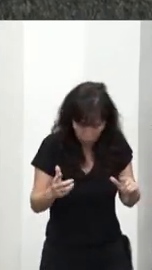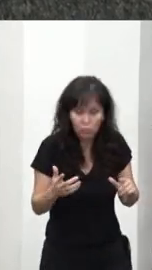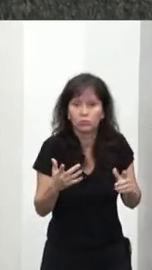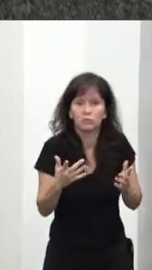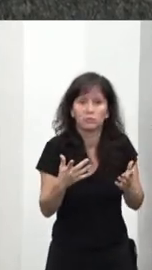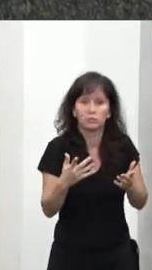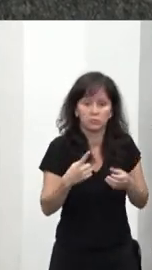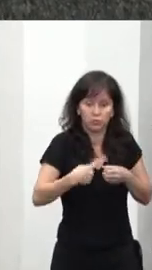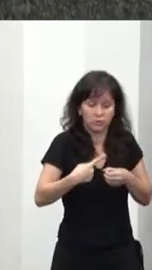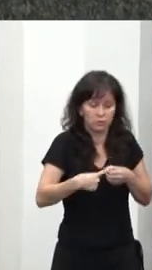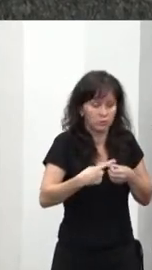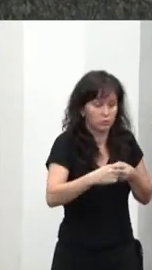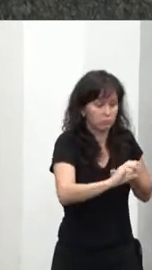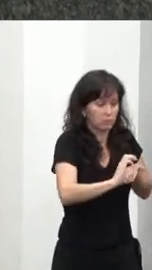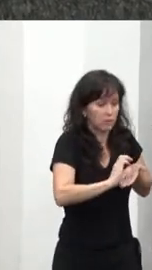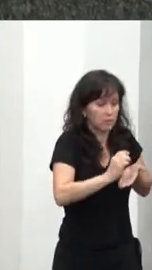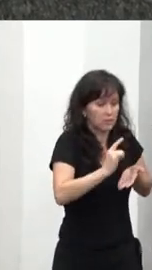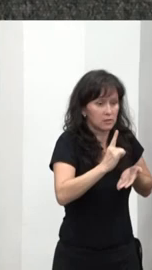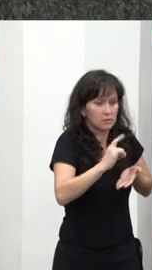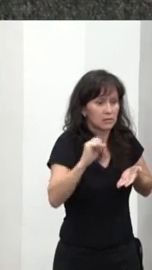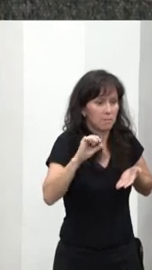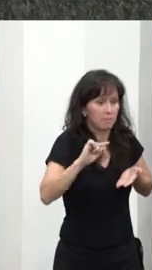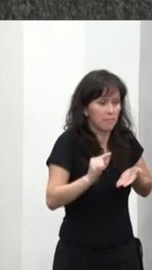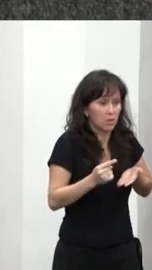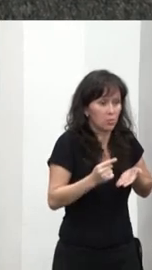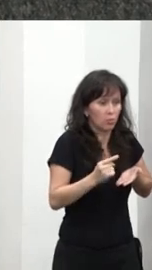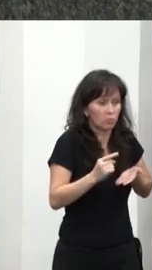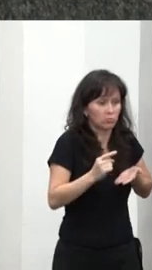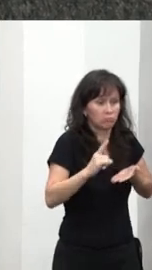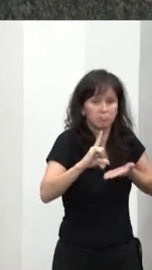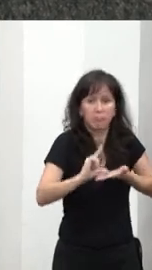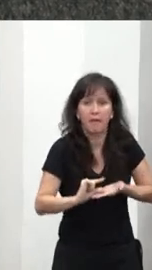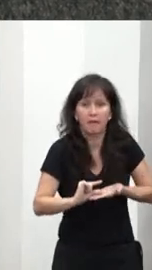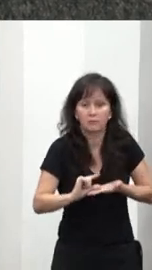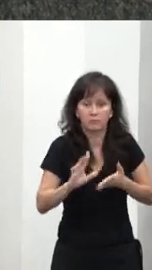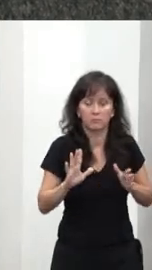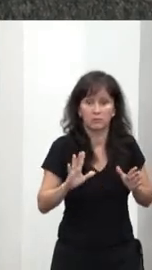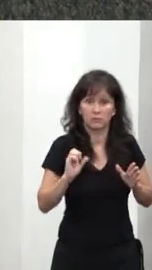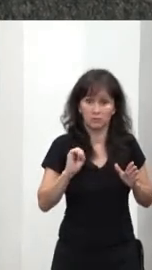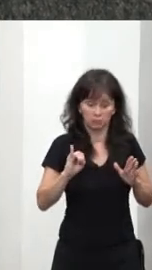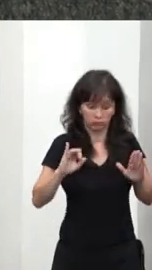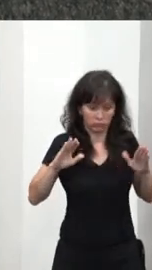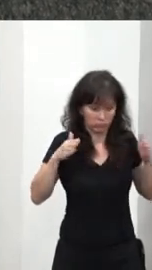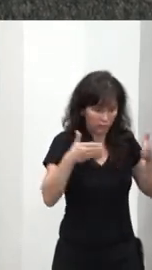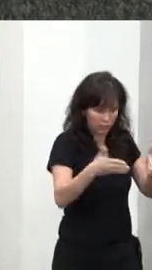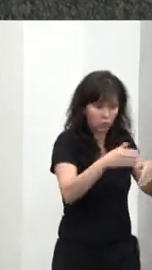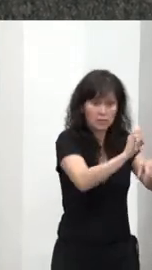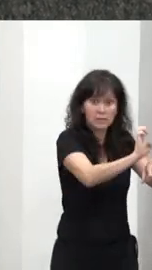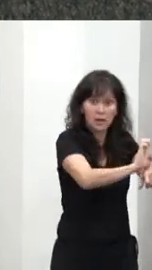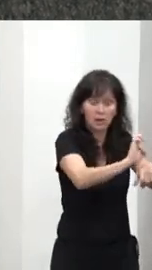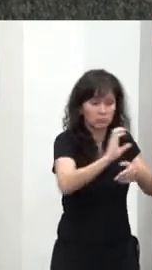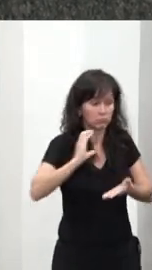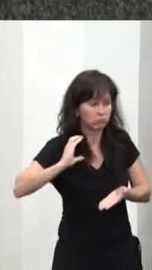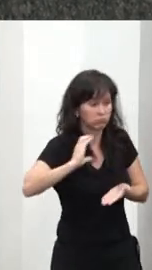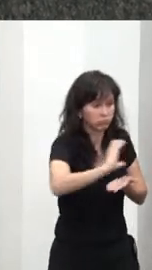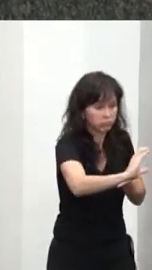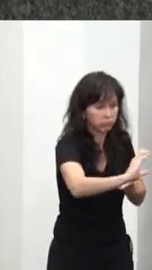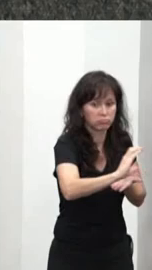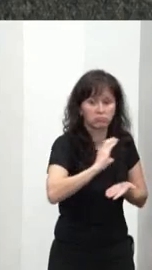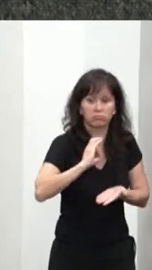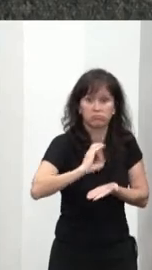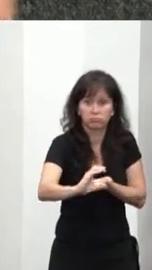não tinha muito sentido então quando a gente concentra que essa Retribuição ocorra no mesmo estado aí vai ter mais sentido e aí